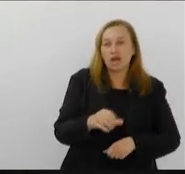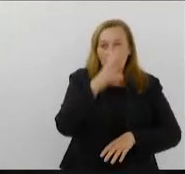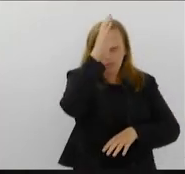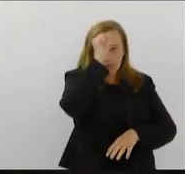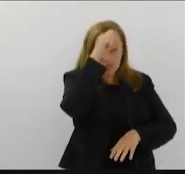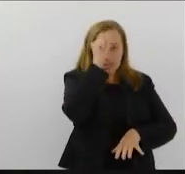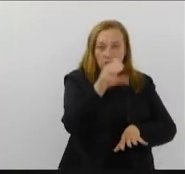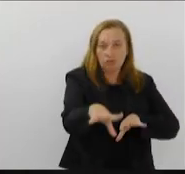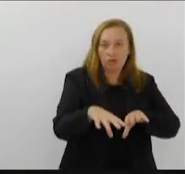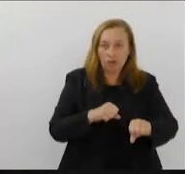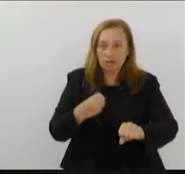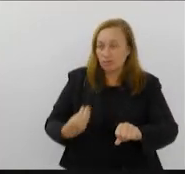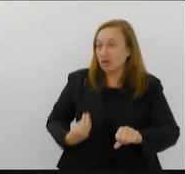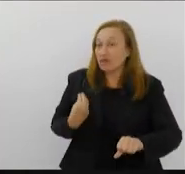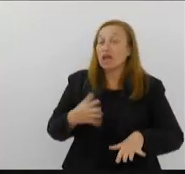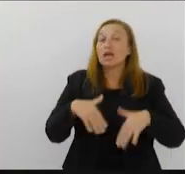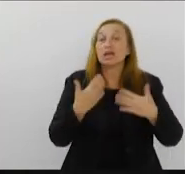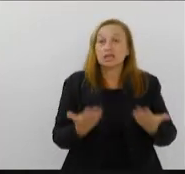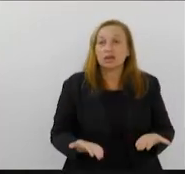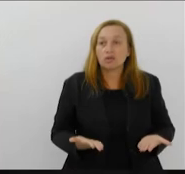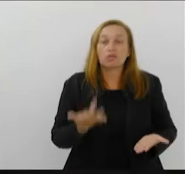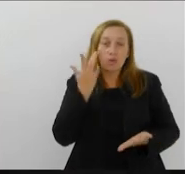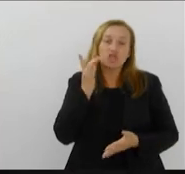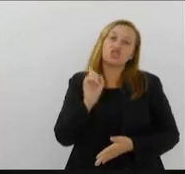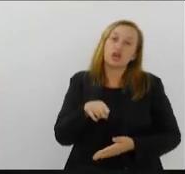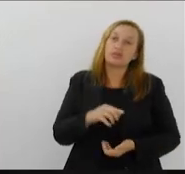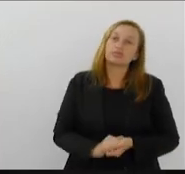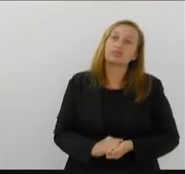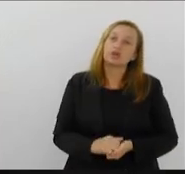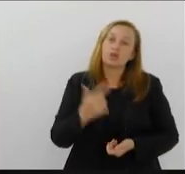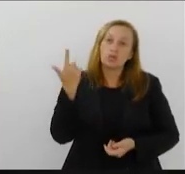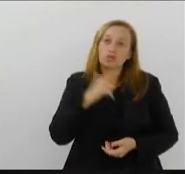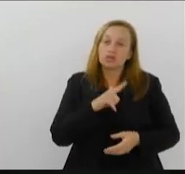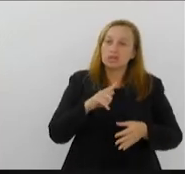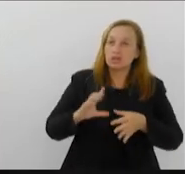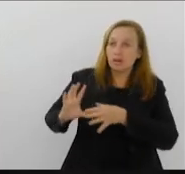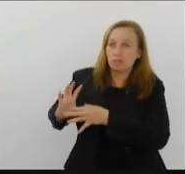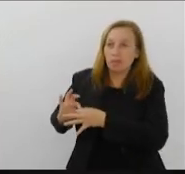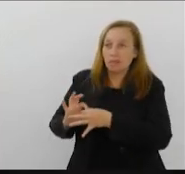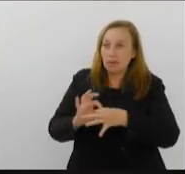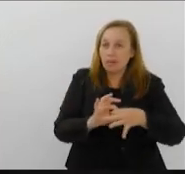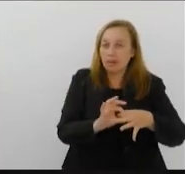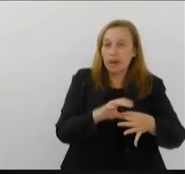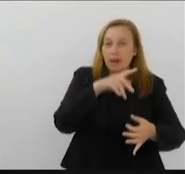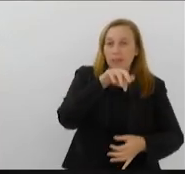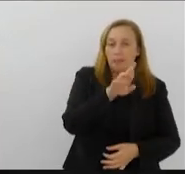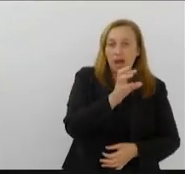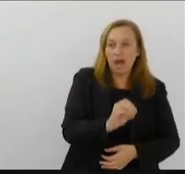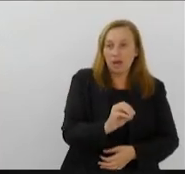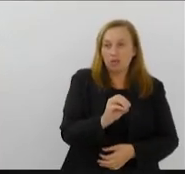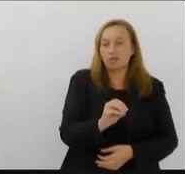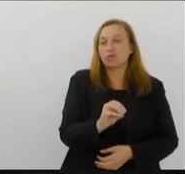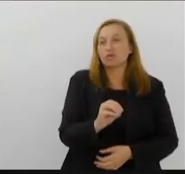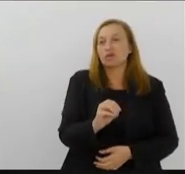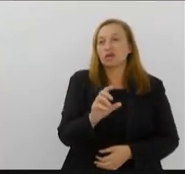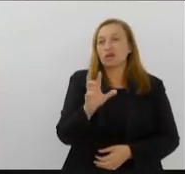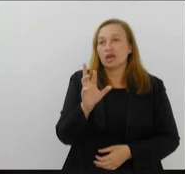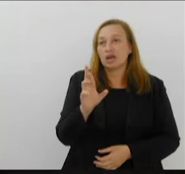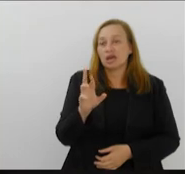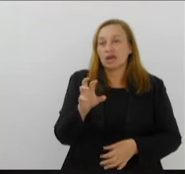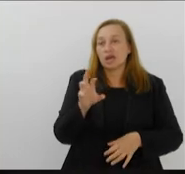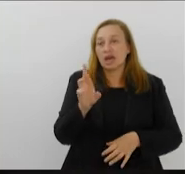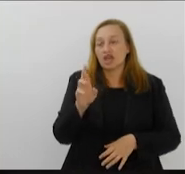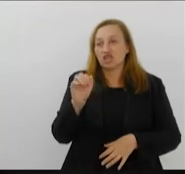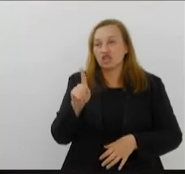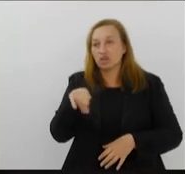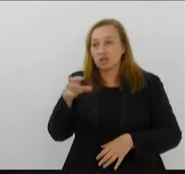formação para a vida. Então, acho que é isso. É conseguir um alinhamento macro com um alinhamento regional até chegar ao indivíduo. Acredito